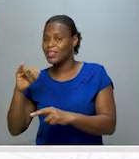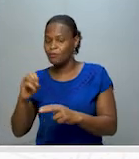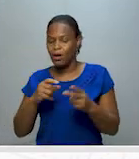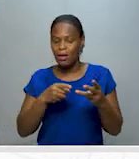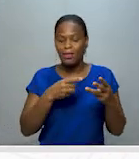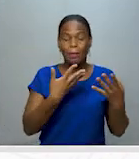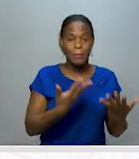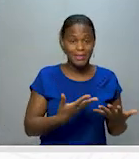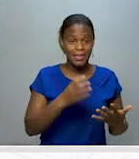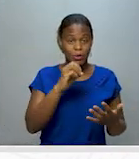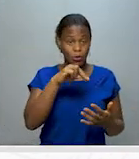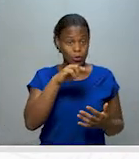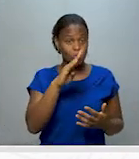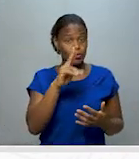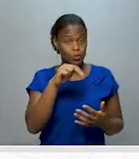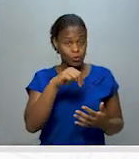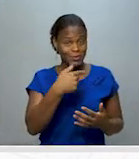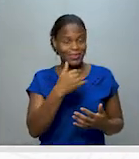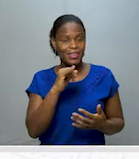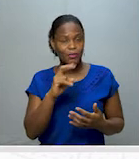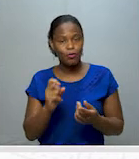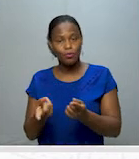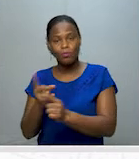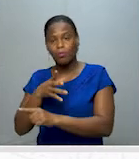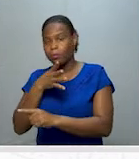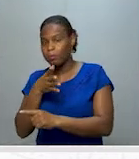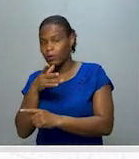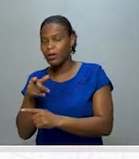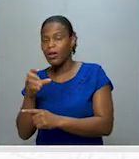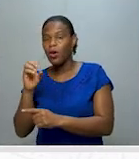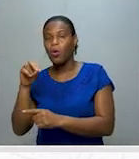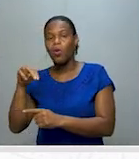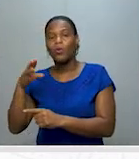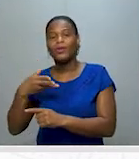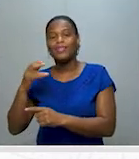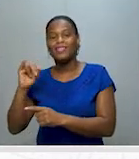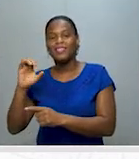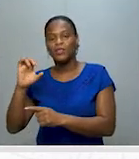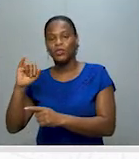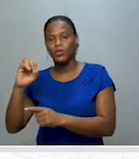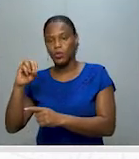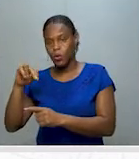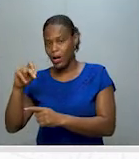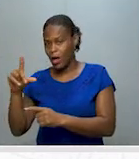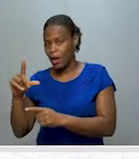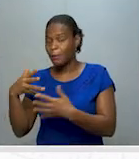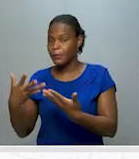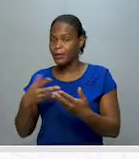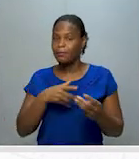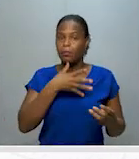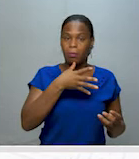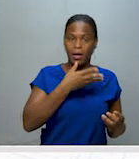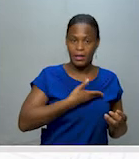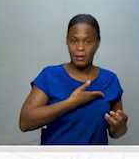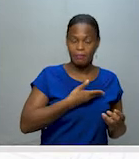tem presente do conjuntivo, passa para o discurso contrário no condicional presente. Quando no discurso